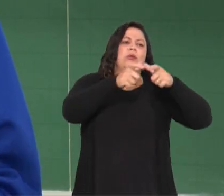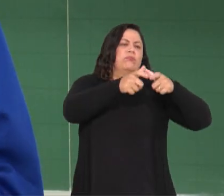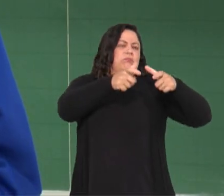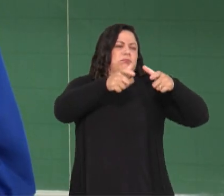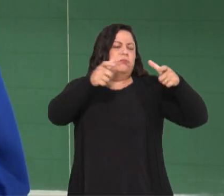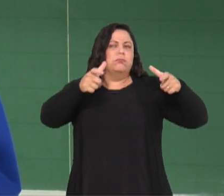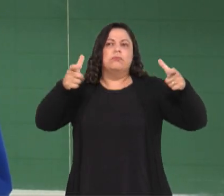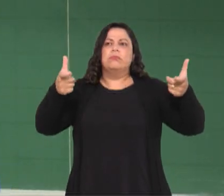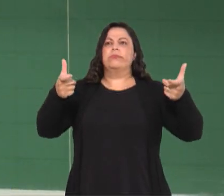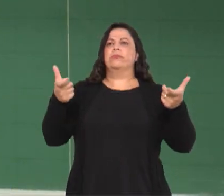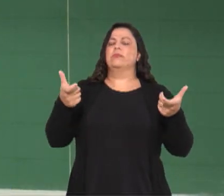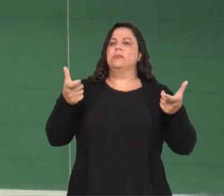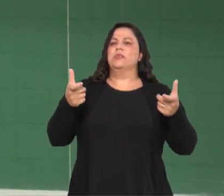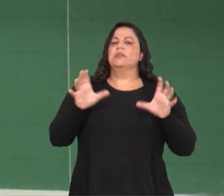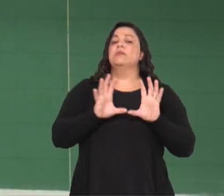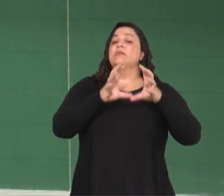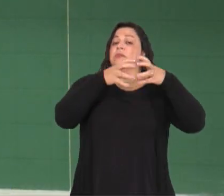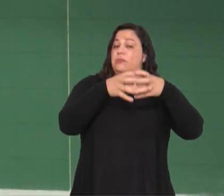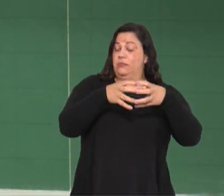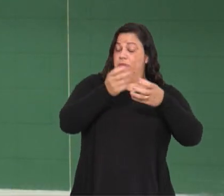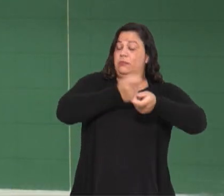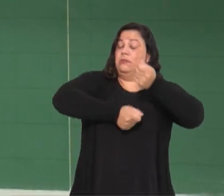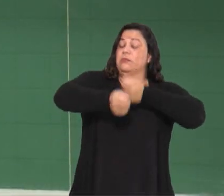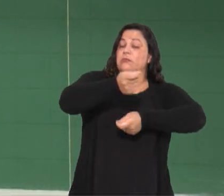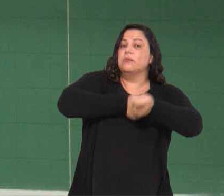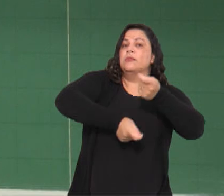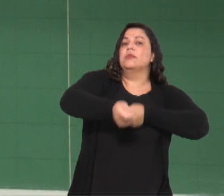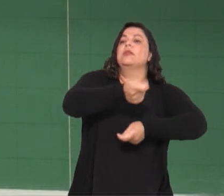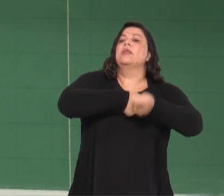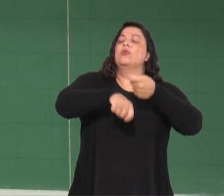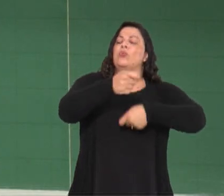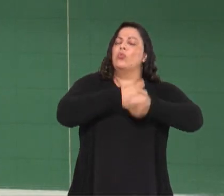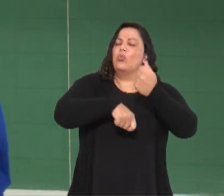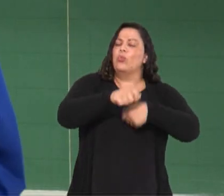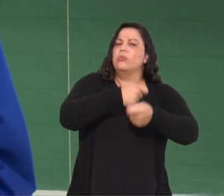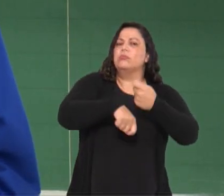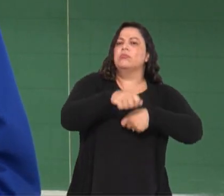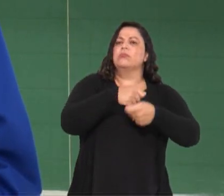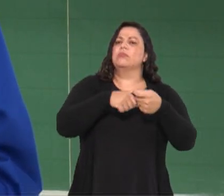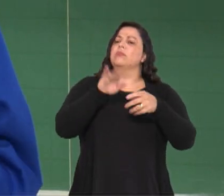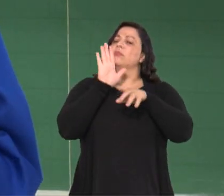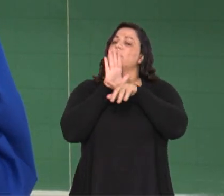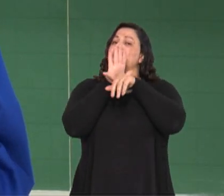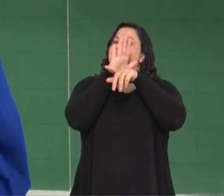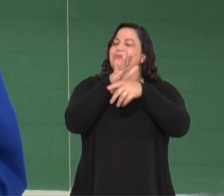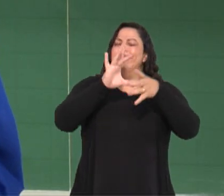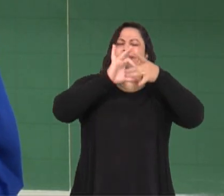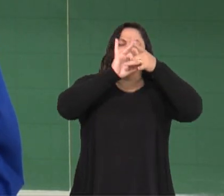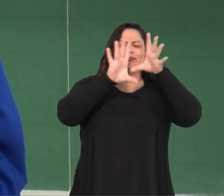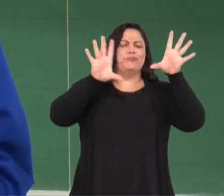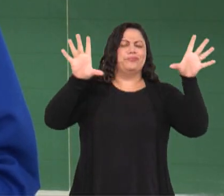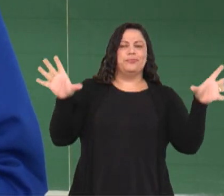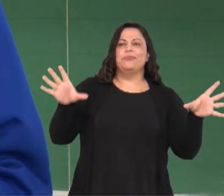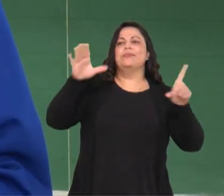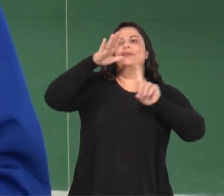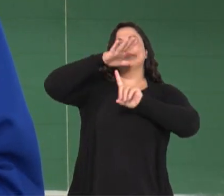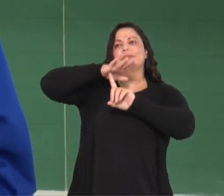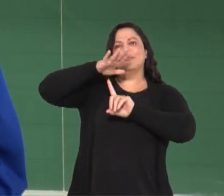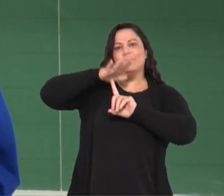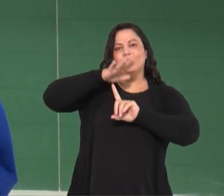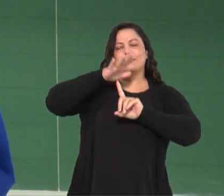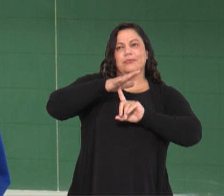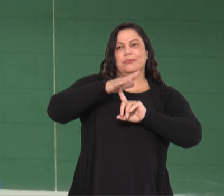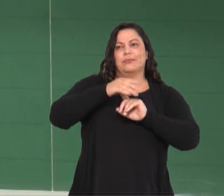crescimento dessa classe econômica, né, favoreceu aí a independência do Paraná, né, que aconteceu